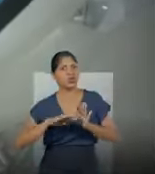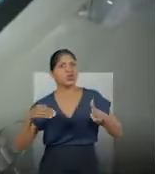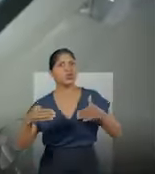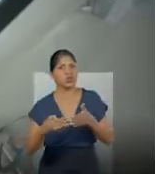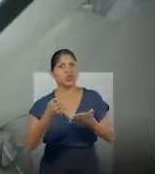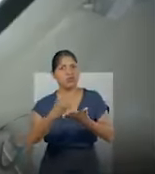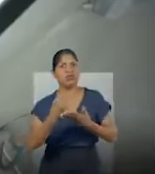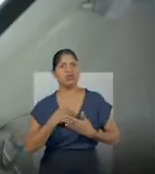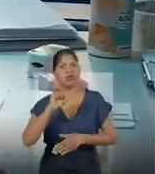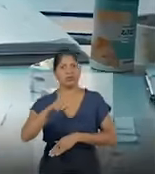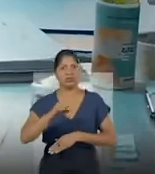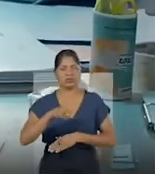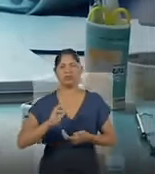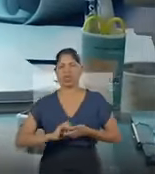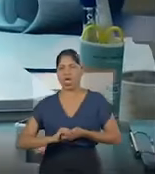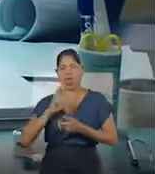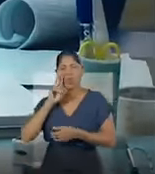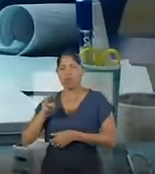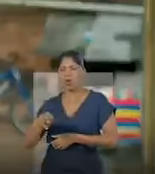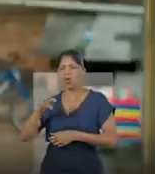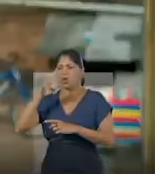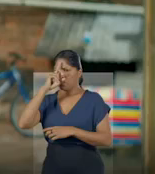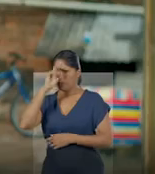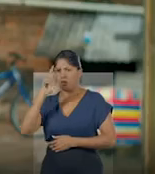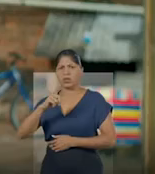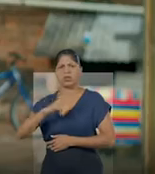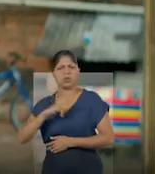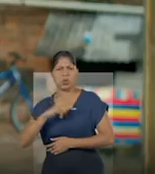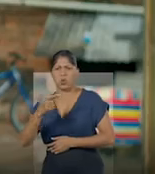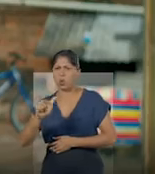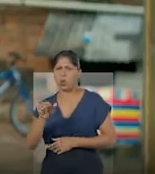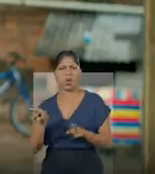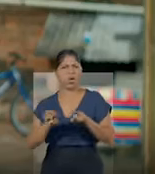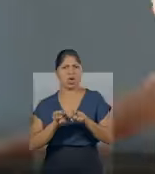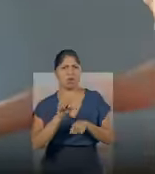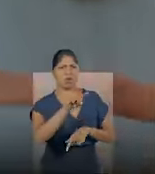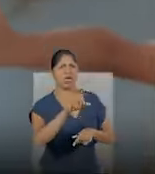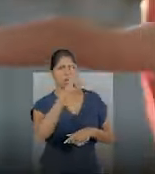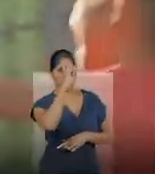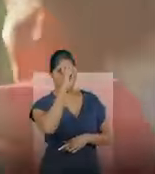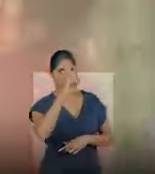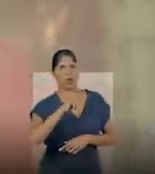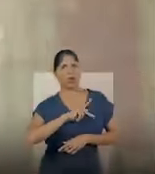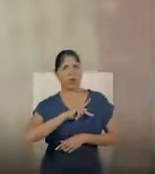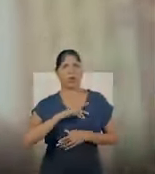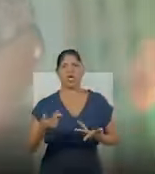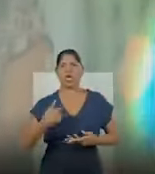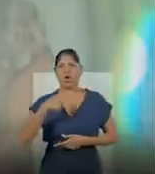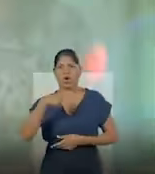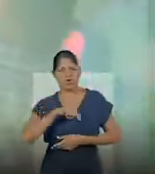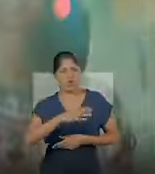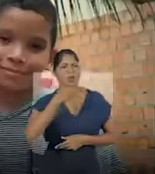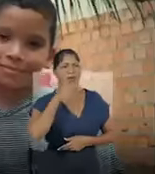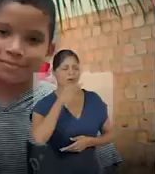o cuidado que eu não via nem em hospital particular. Nunca fui atendido tão bem na minha vida como fui atendido nessa policlínica. Realmente, se ela não